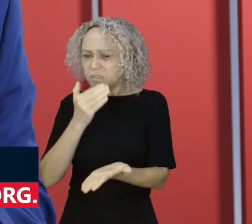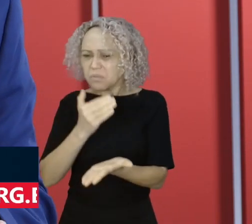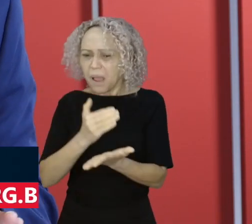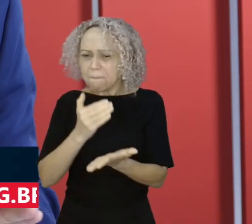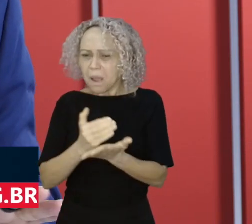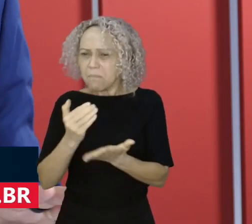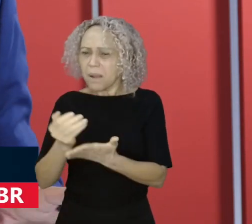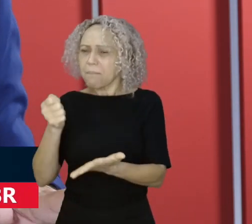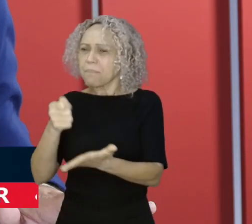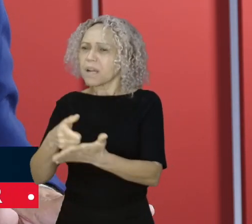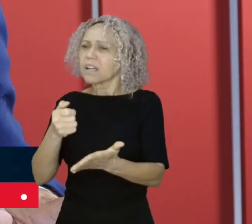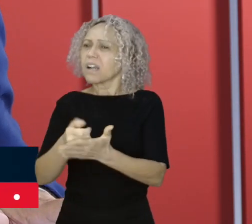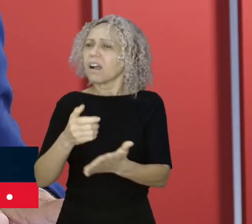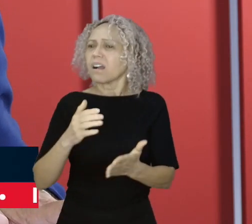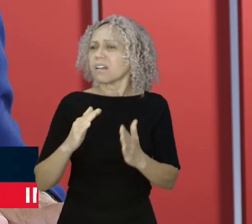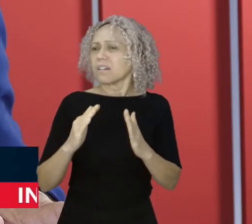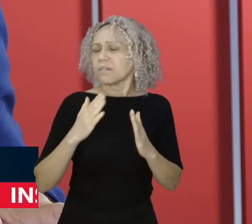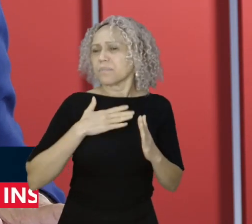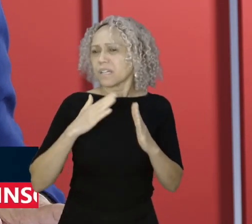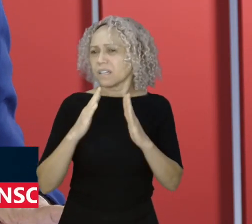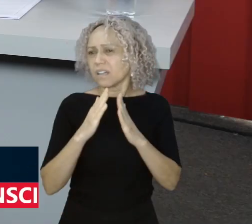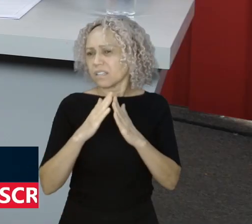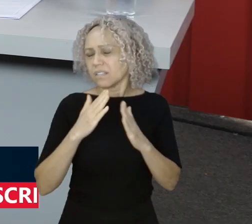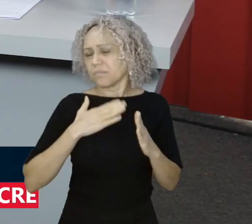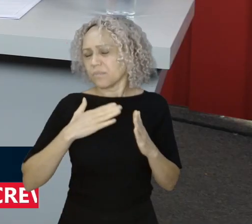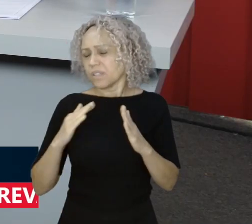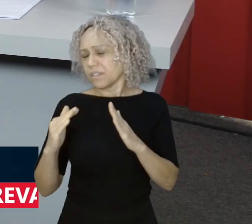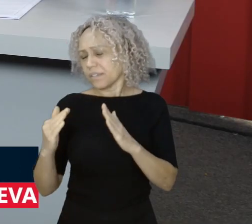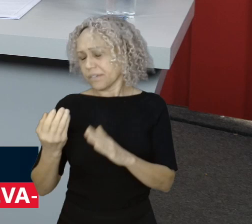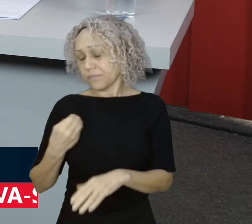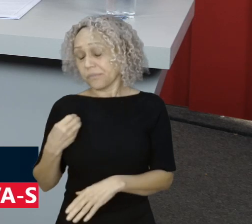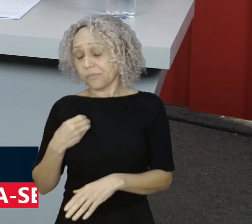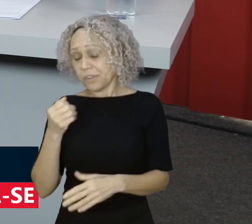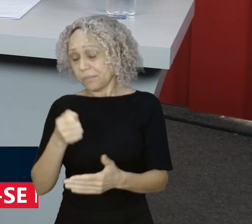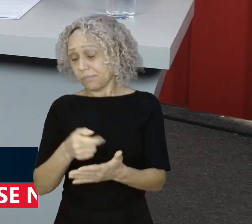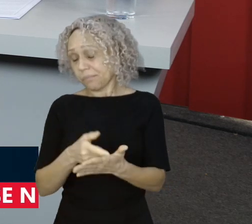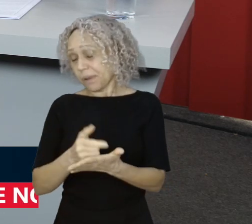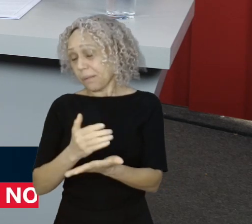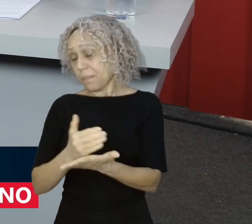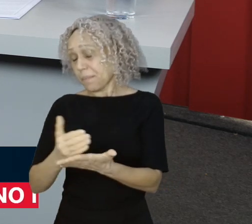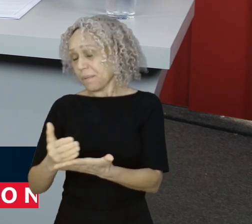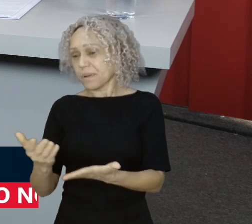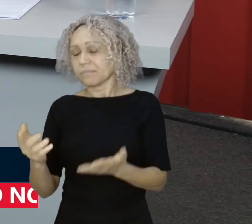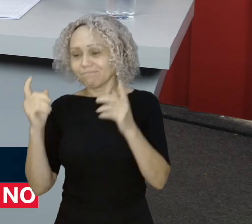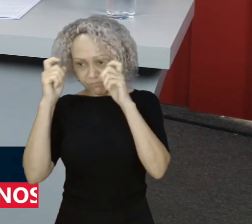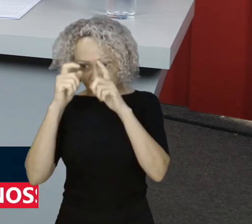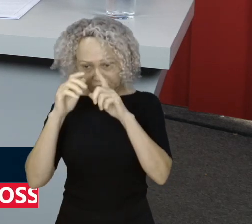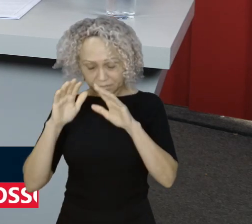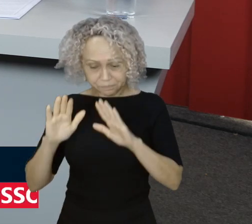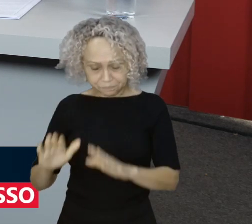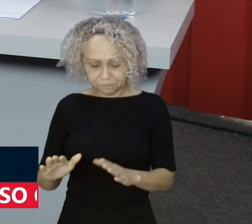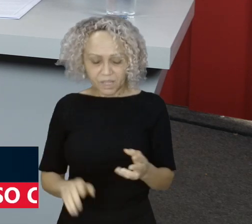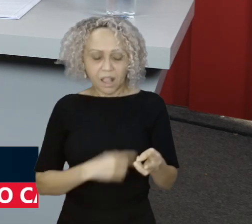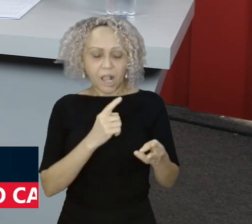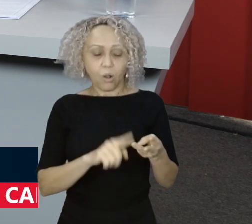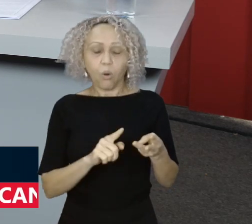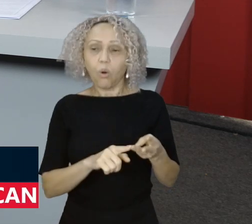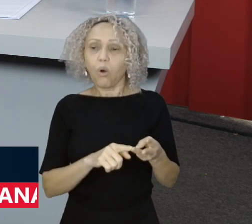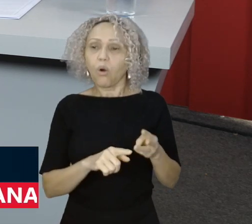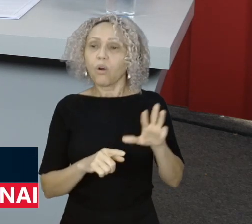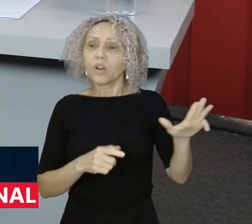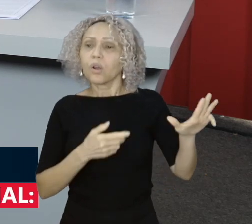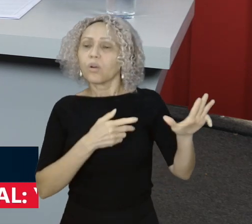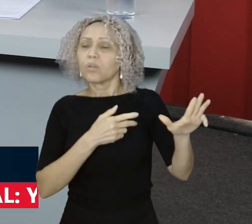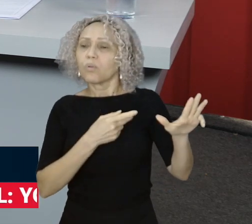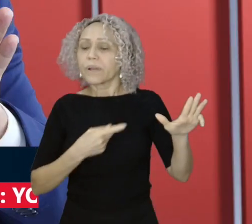a evolução desse programa apresentado no governo Lula 3, no governo do terceiro governo do